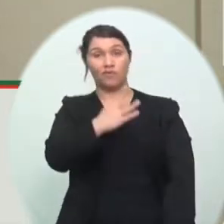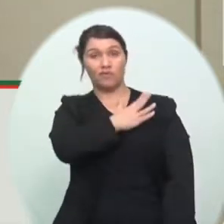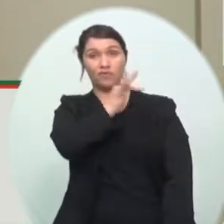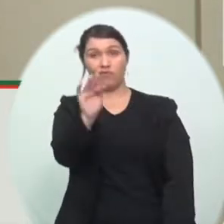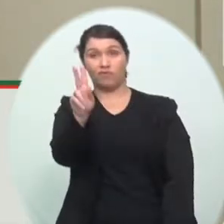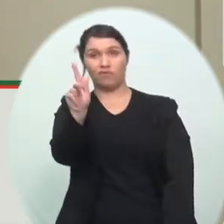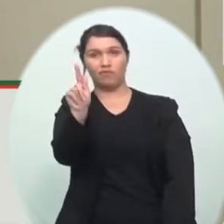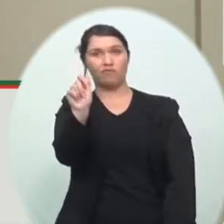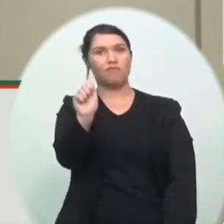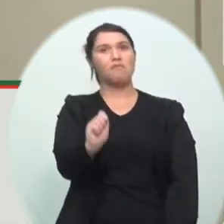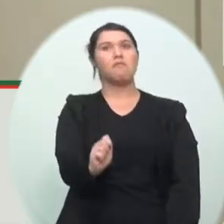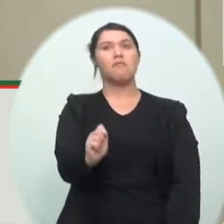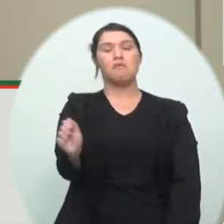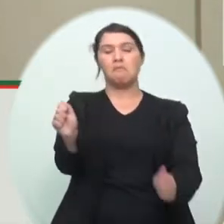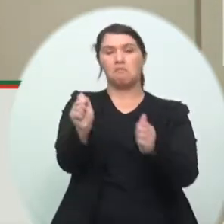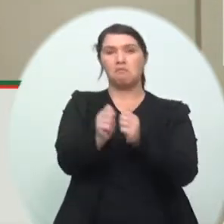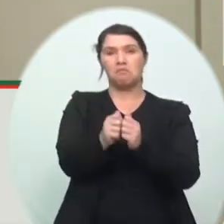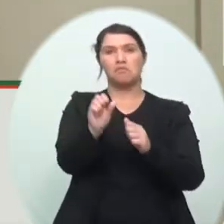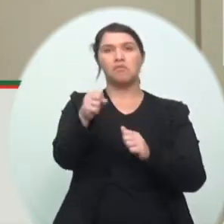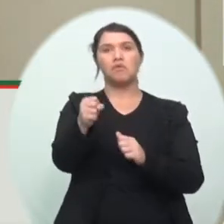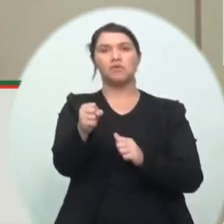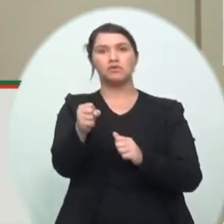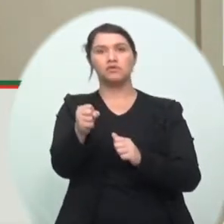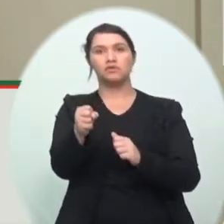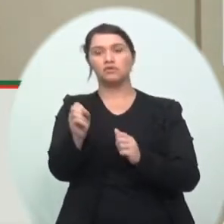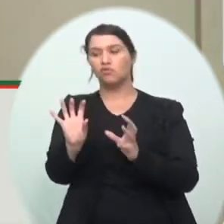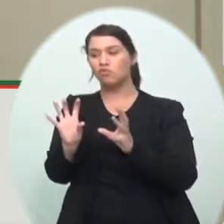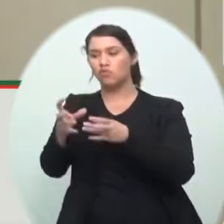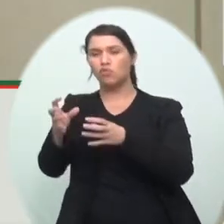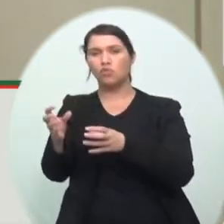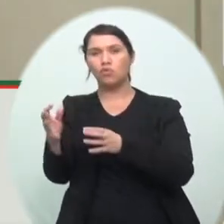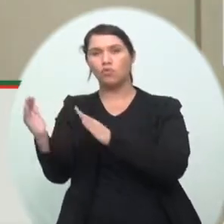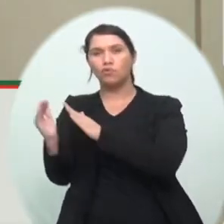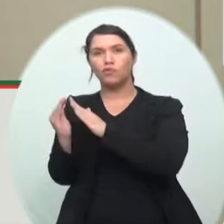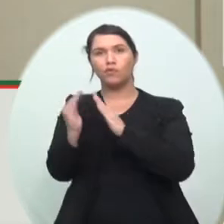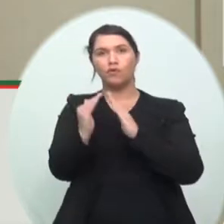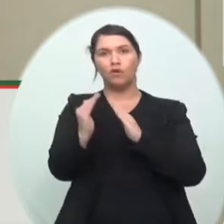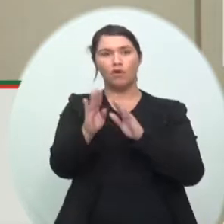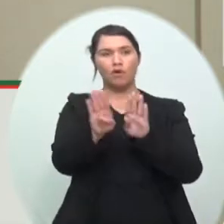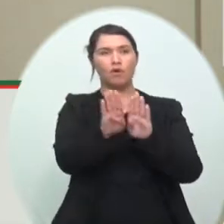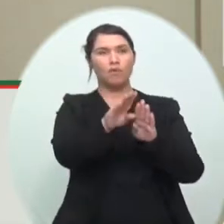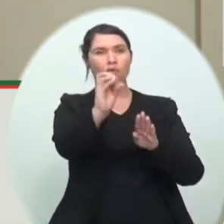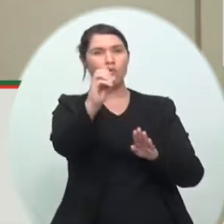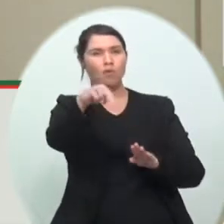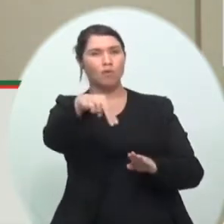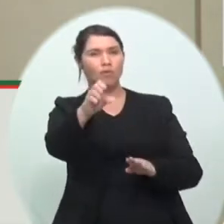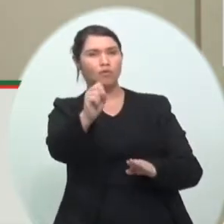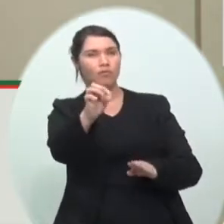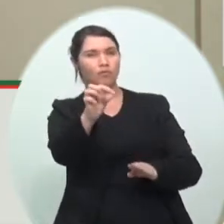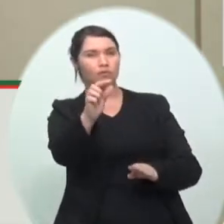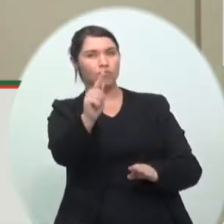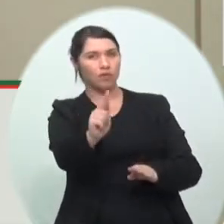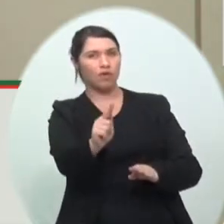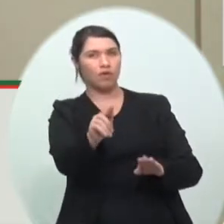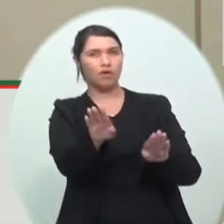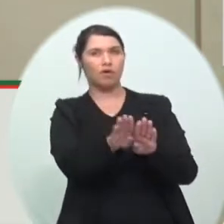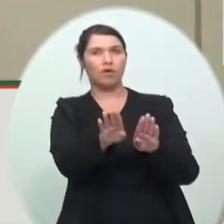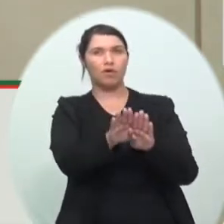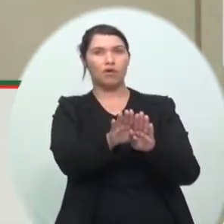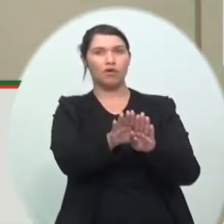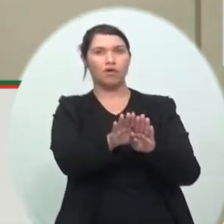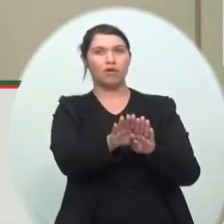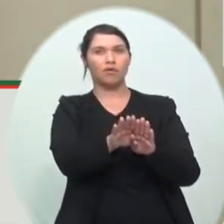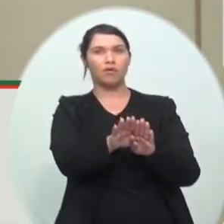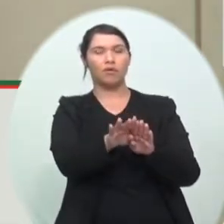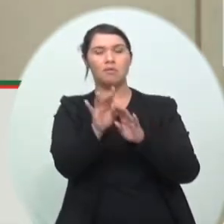10 setores, as redes de vizinho, os consegues funcionando, a rede comercial, a rede escolar,